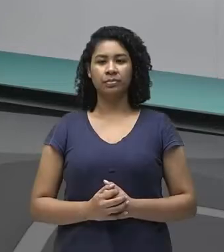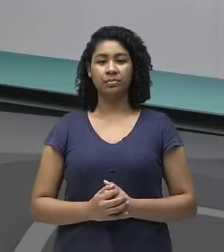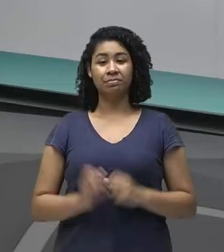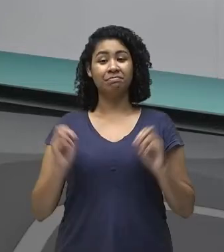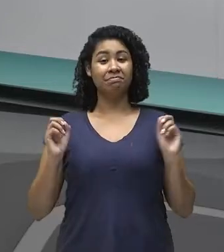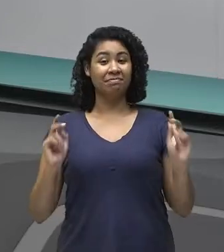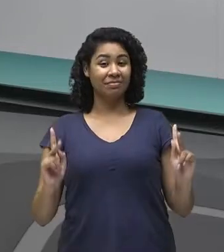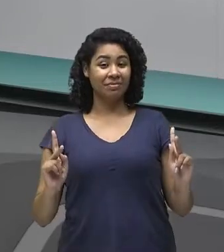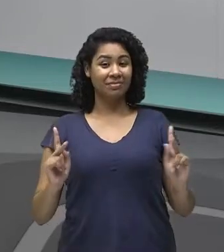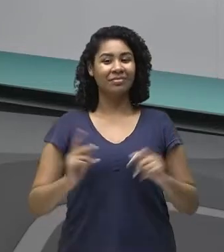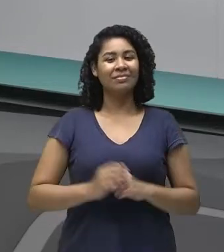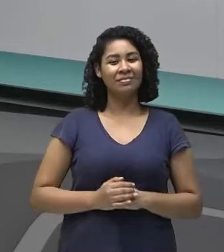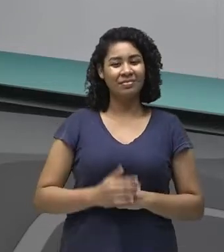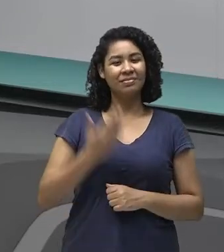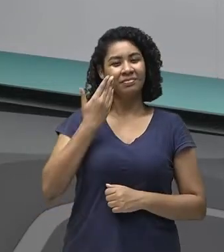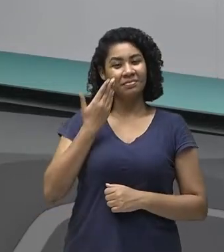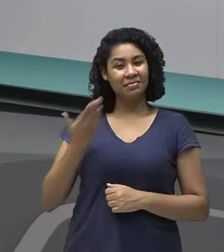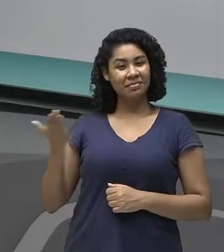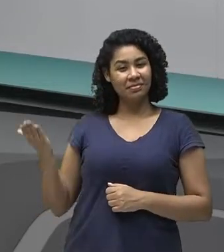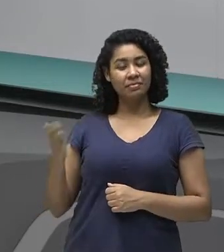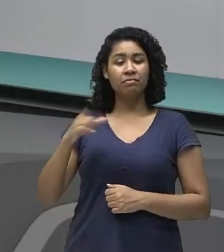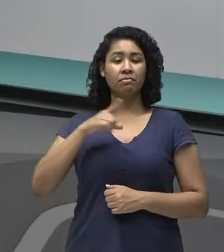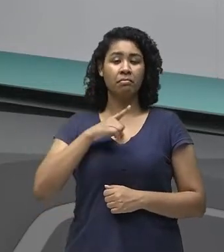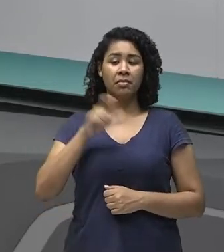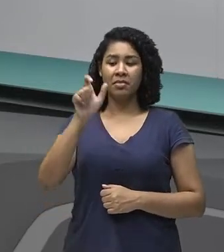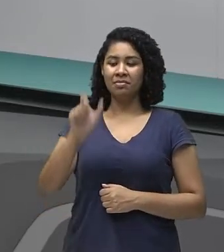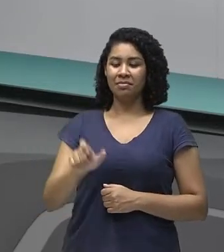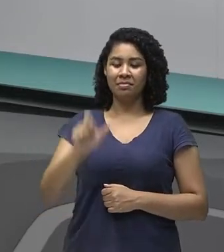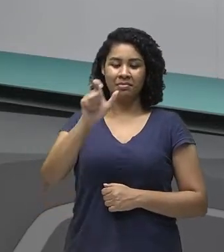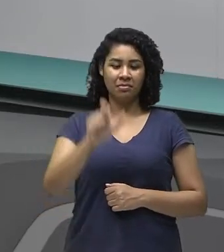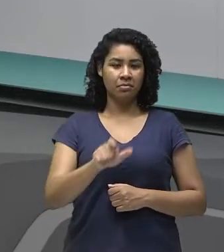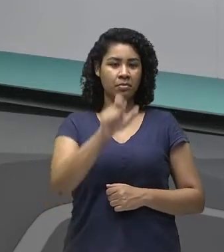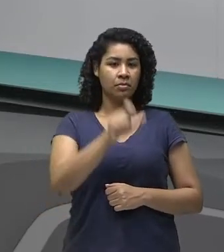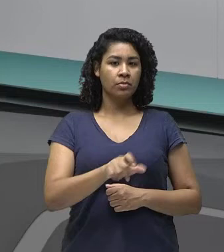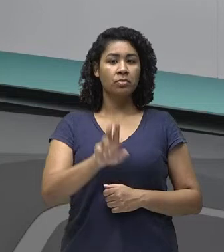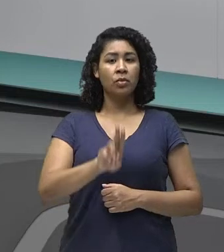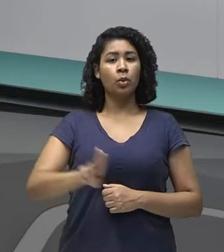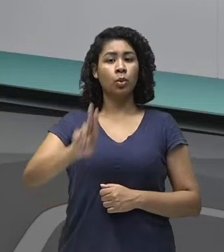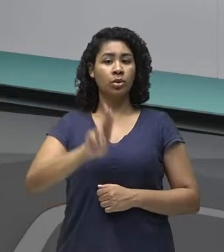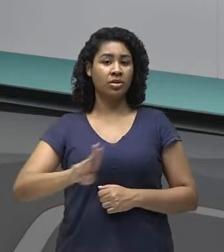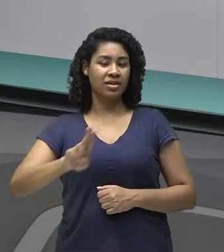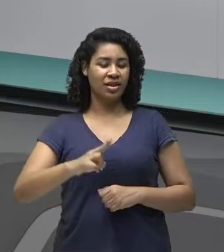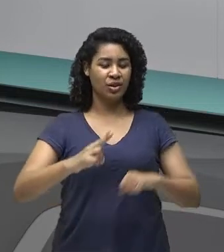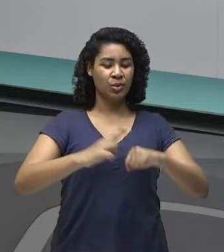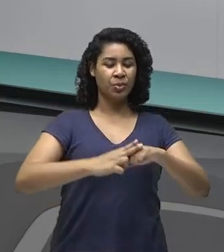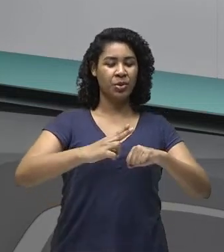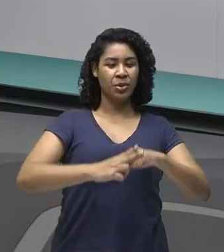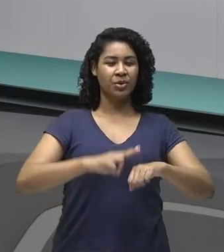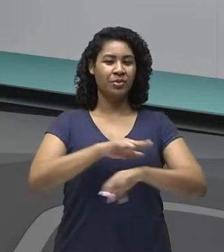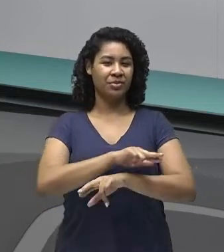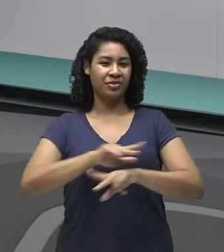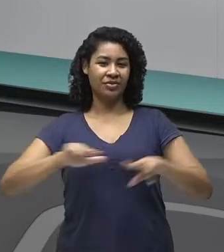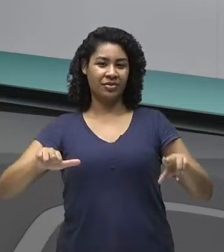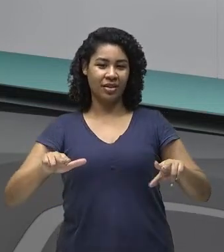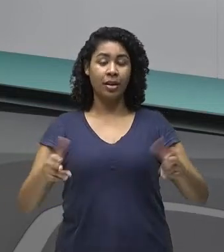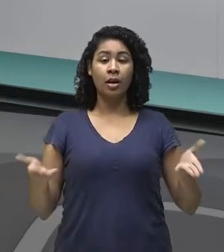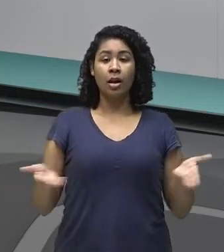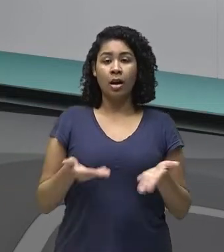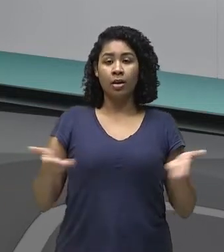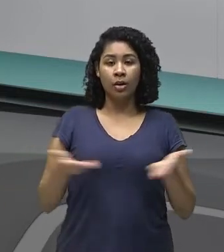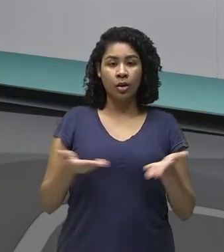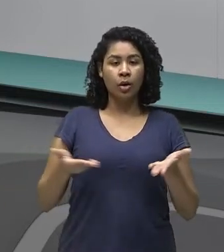Ok, vimos aí então os nossos personagens fazendo uso dos pronomes e agora nós vamos ver